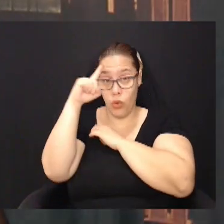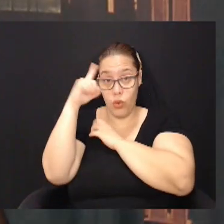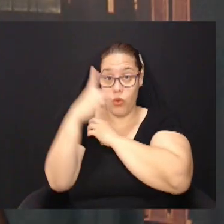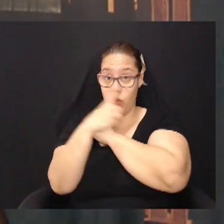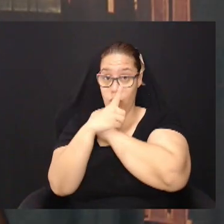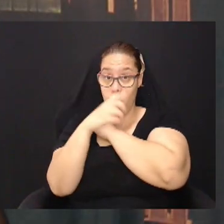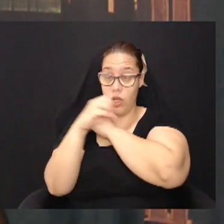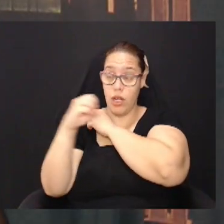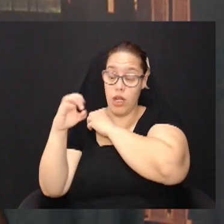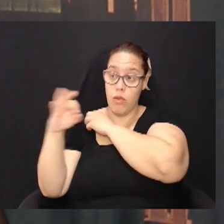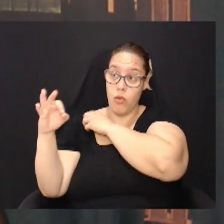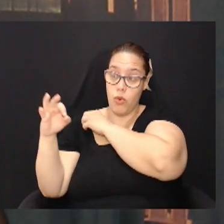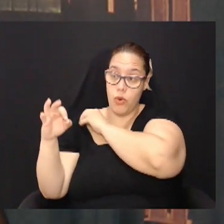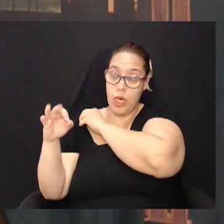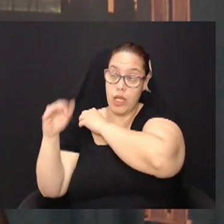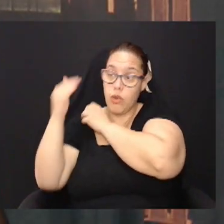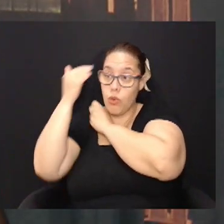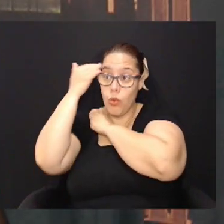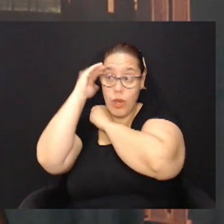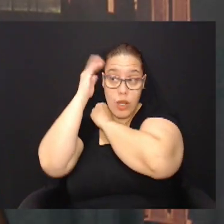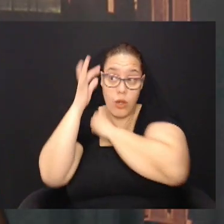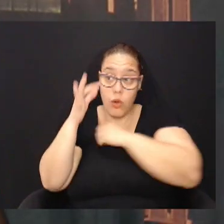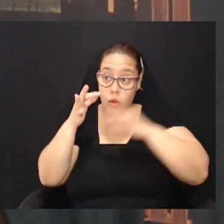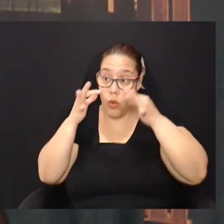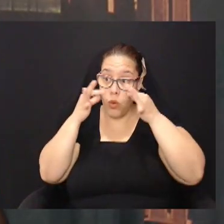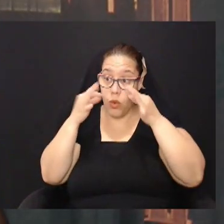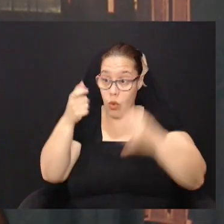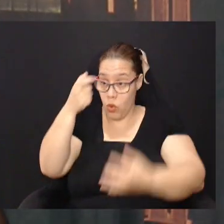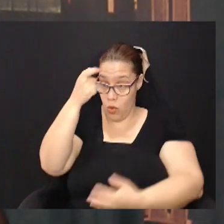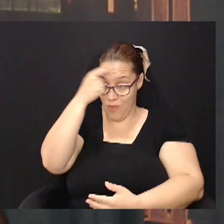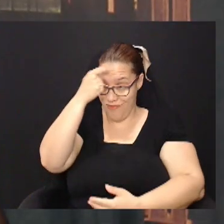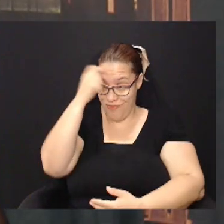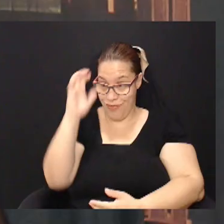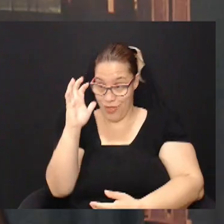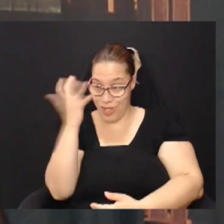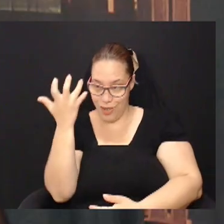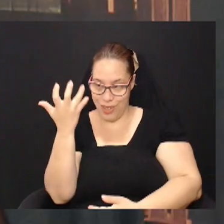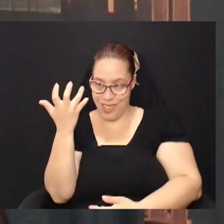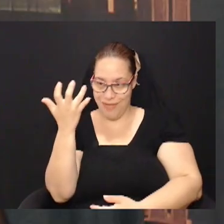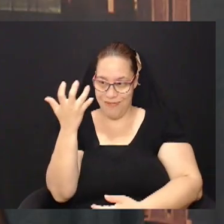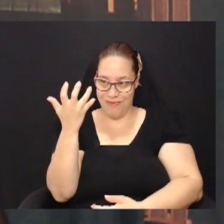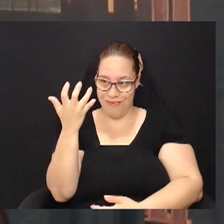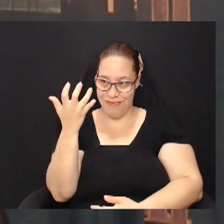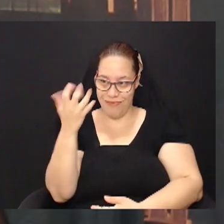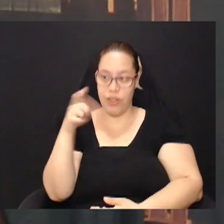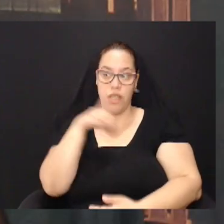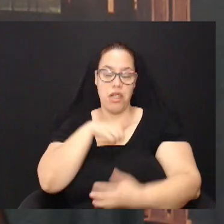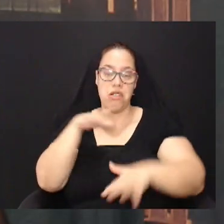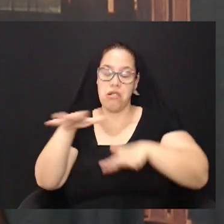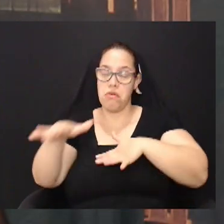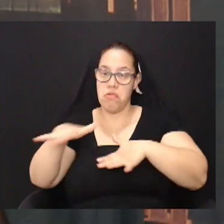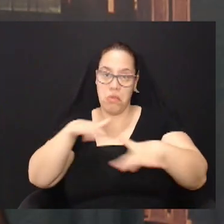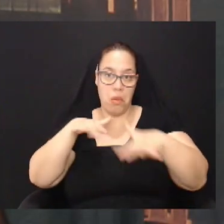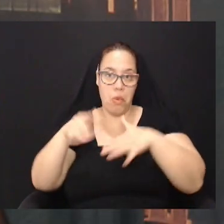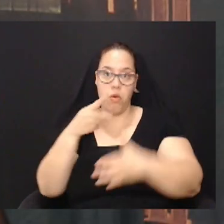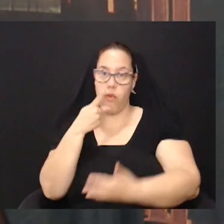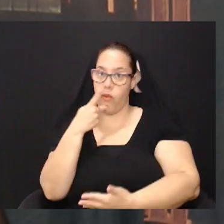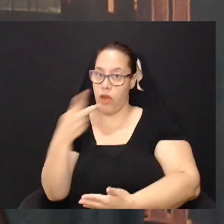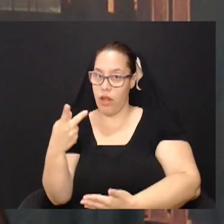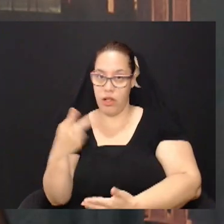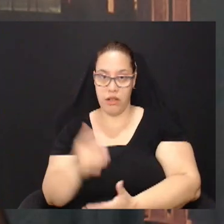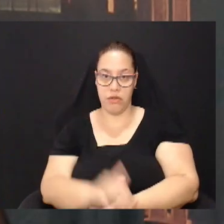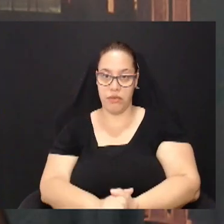do que está acontecendo, 100% consciente do que está acontecendo. Então ele tem momentos que ele fala uma